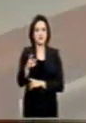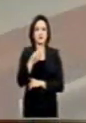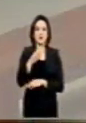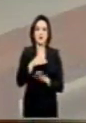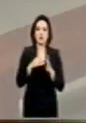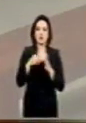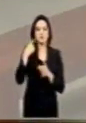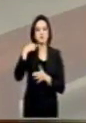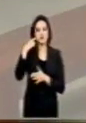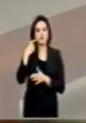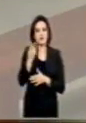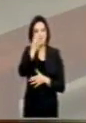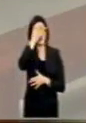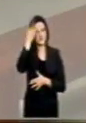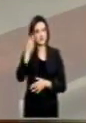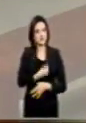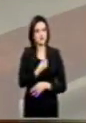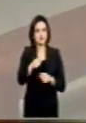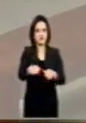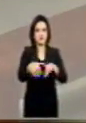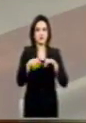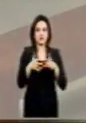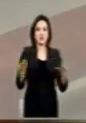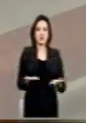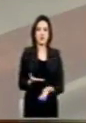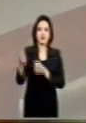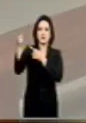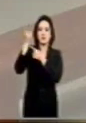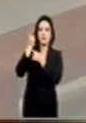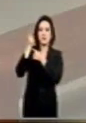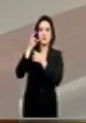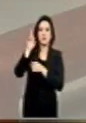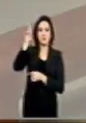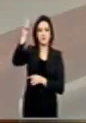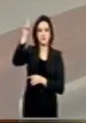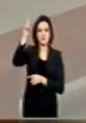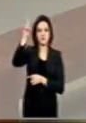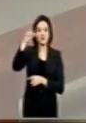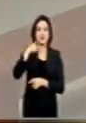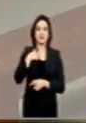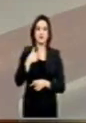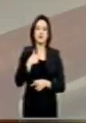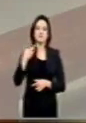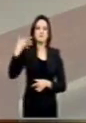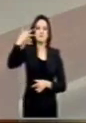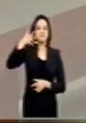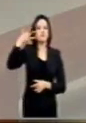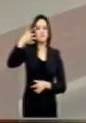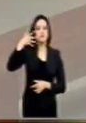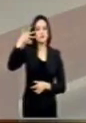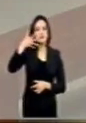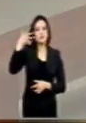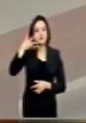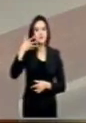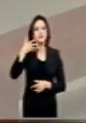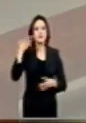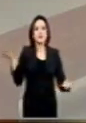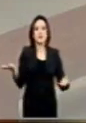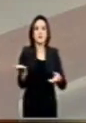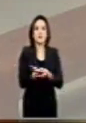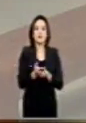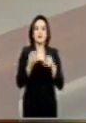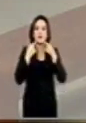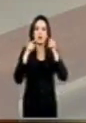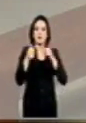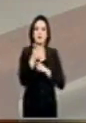todos os demais presentes. Hoje, sobre a graça e proteção divina, sustentarei oralmente nesse processo na reclamação